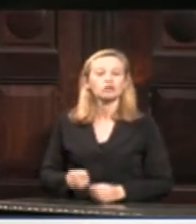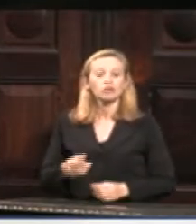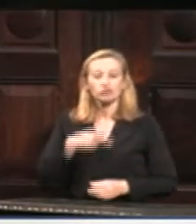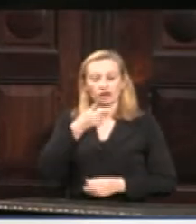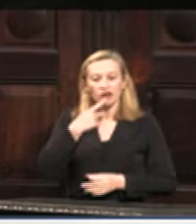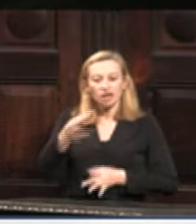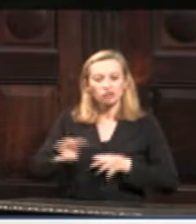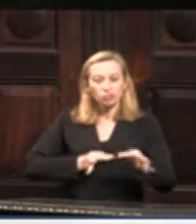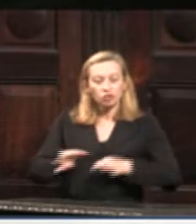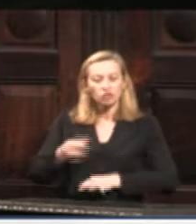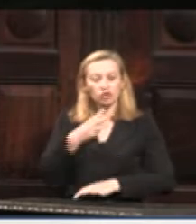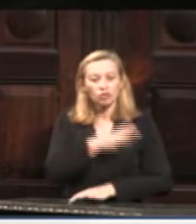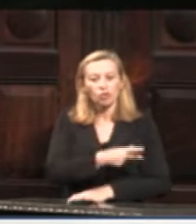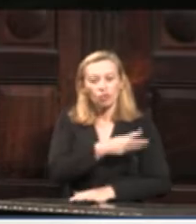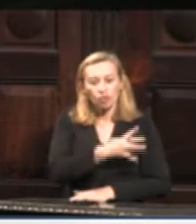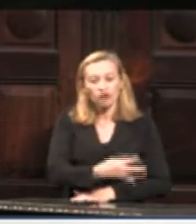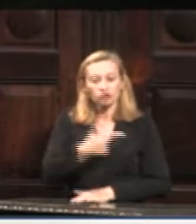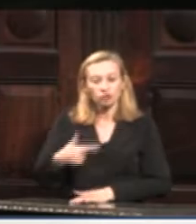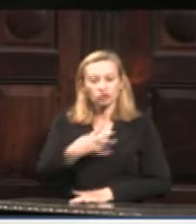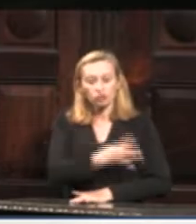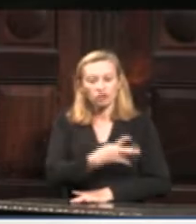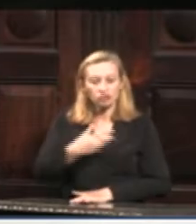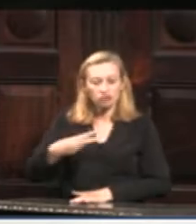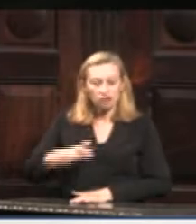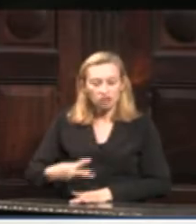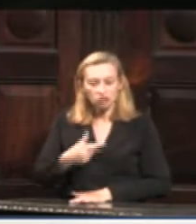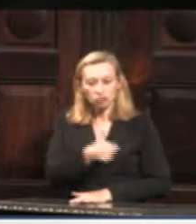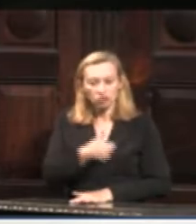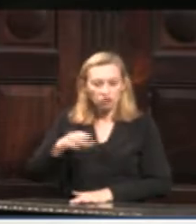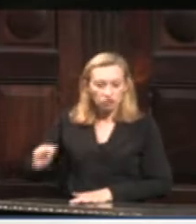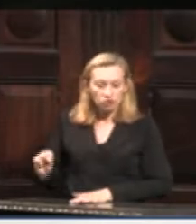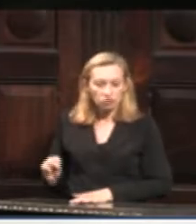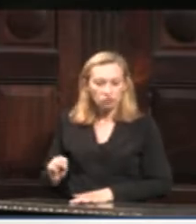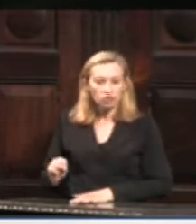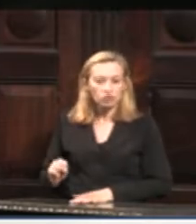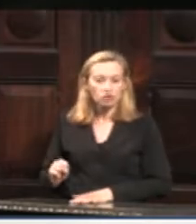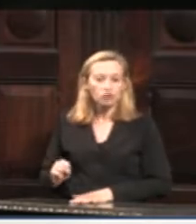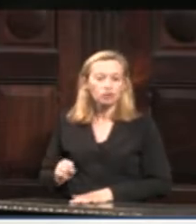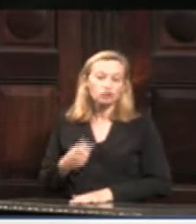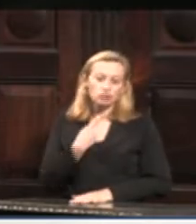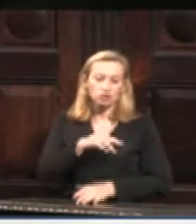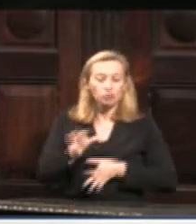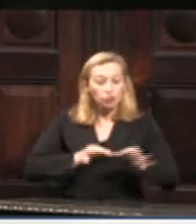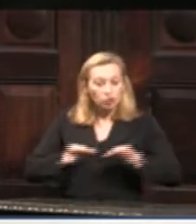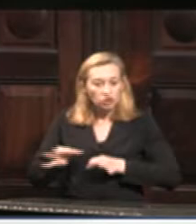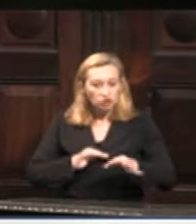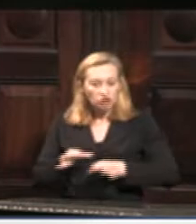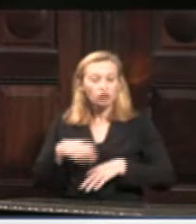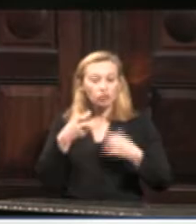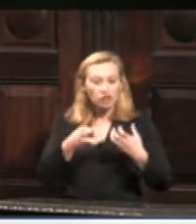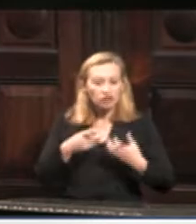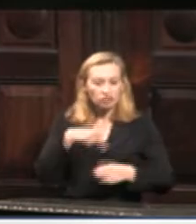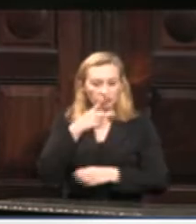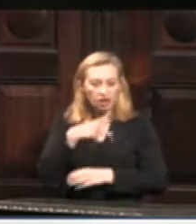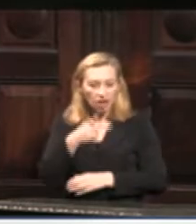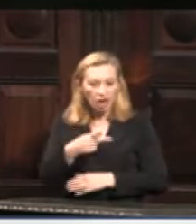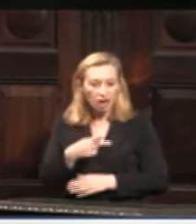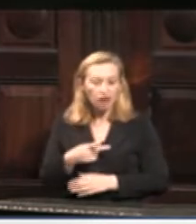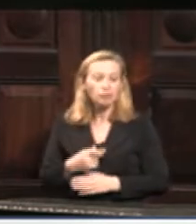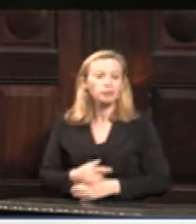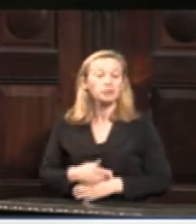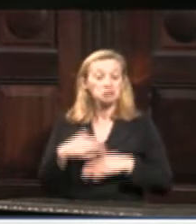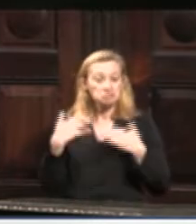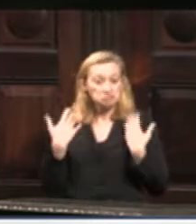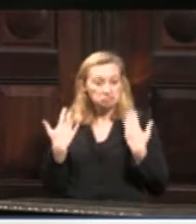projeto 4243-2018, de autoria de Vossa Excelência, deputado André Lazzaroni. Eu quero, em primeiro lugar, cumprimentar muito os